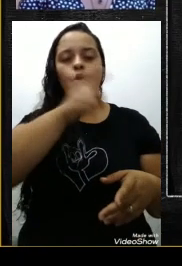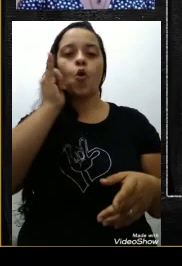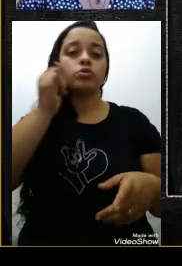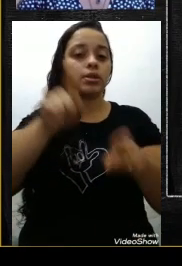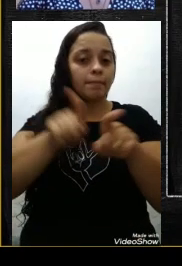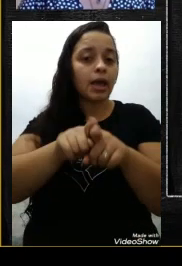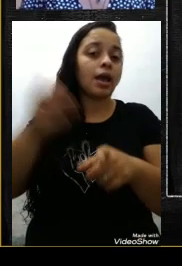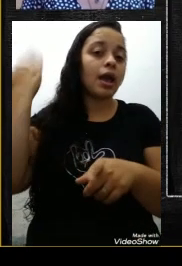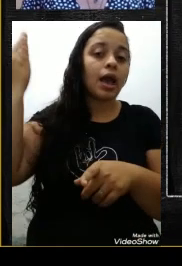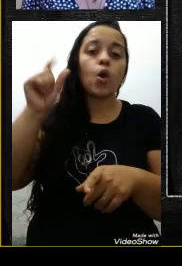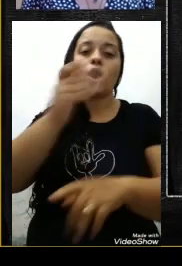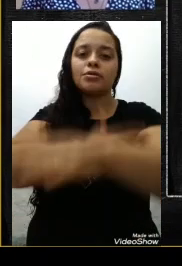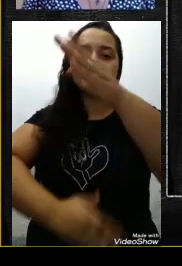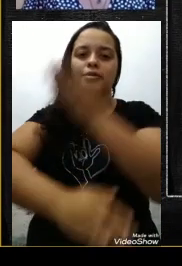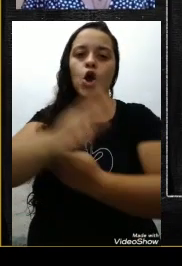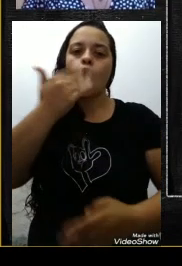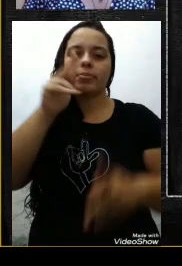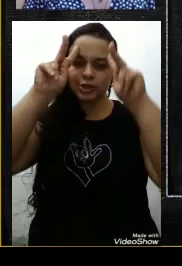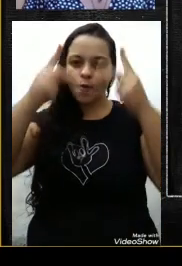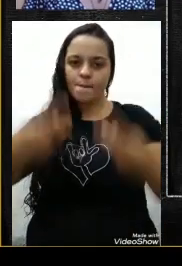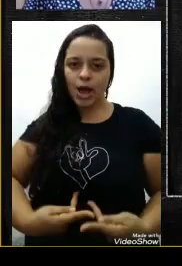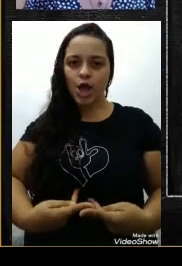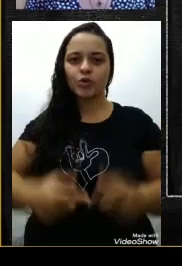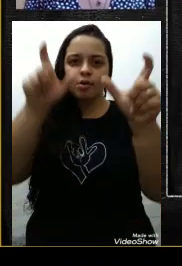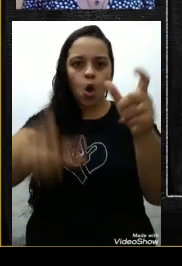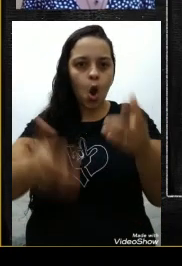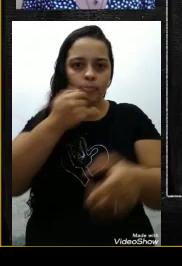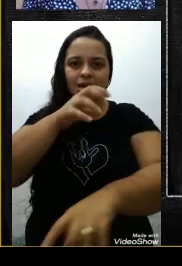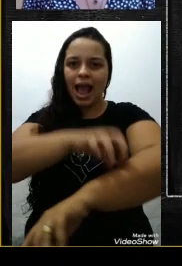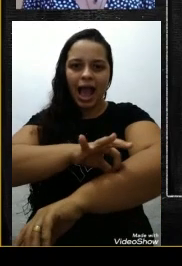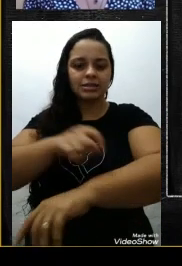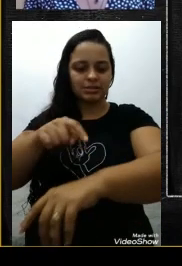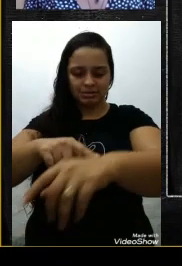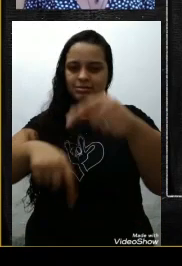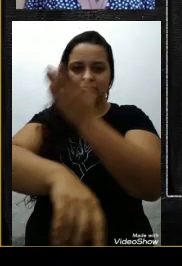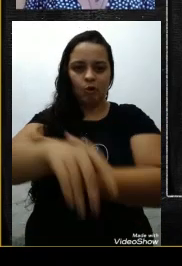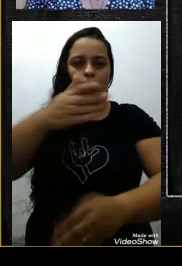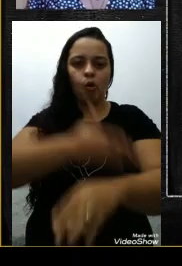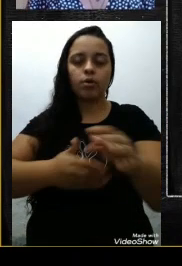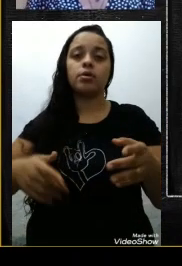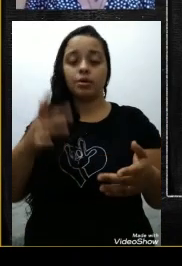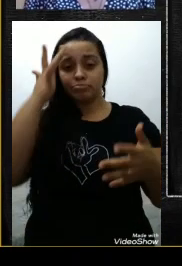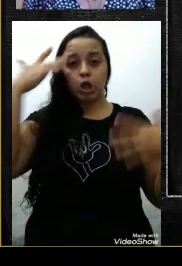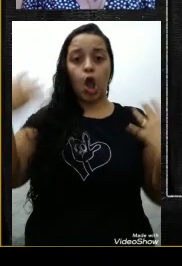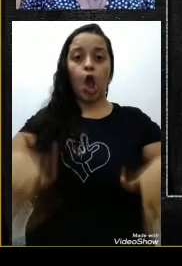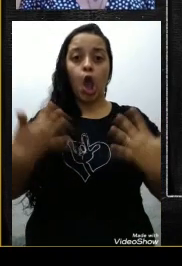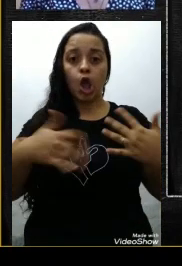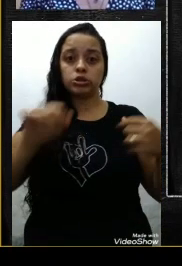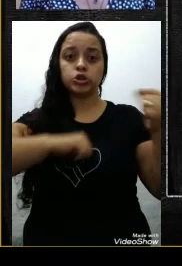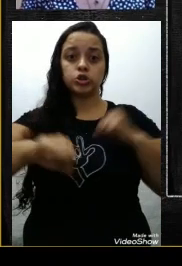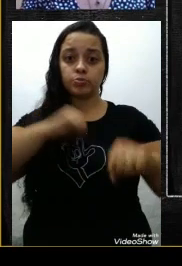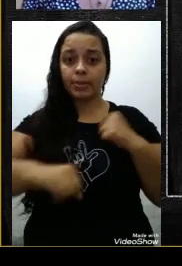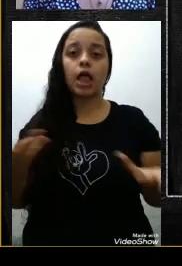de canibalismo e as pessoas começam a se mostrar muito desesperadas. E em momentos de desespero,